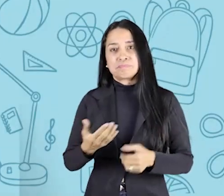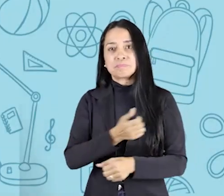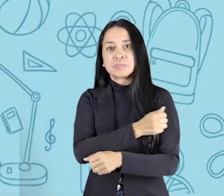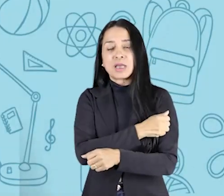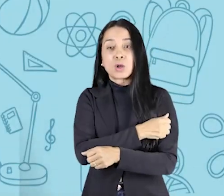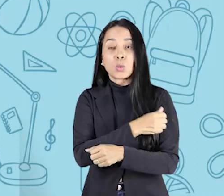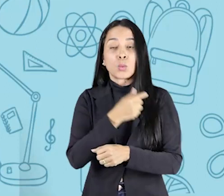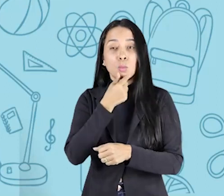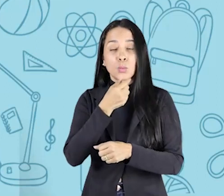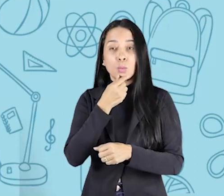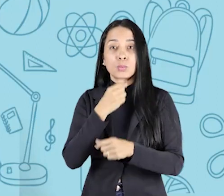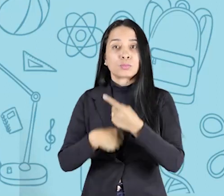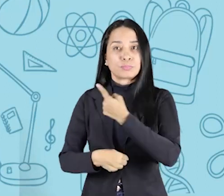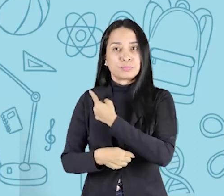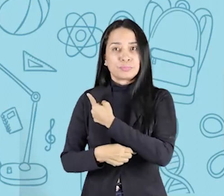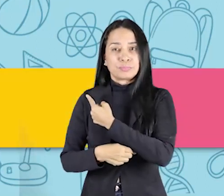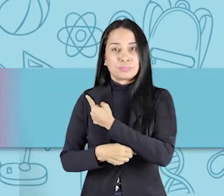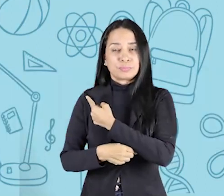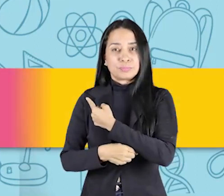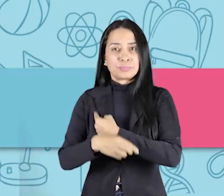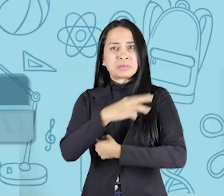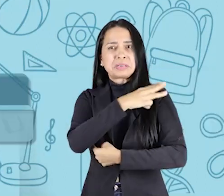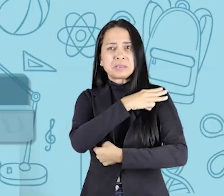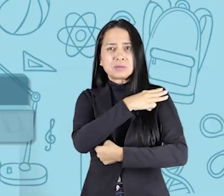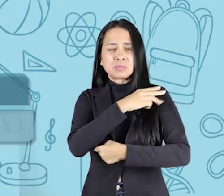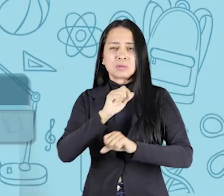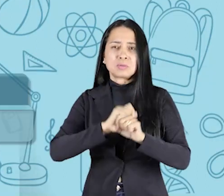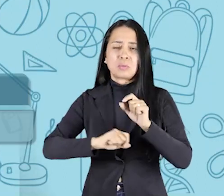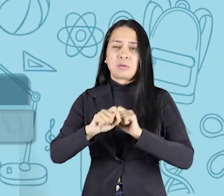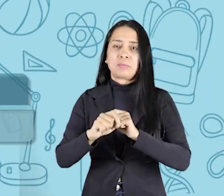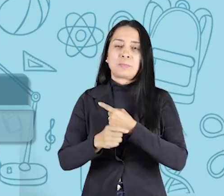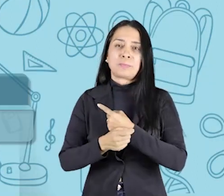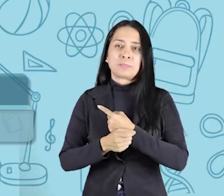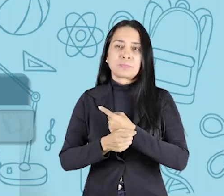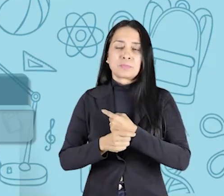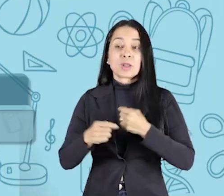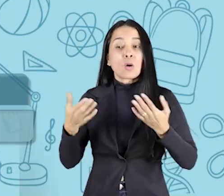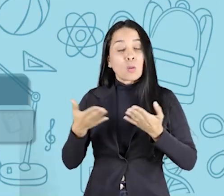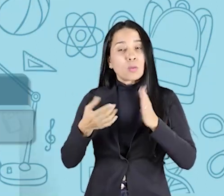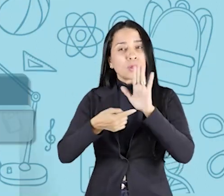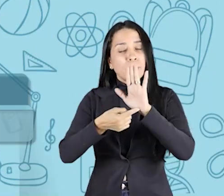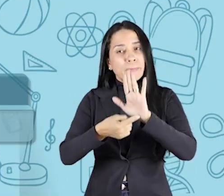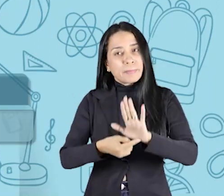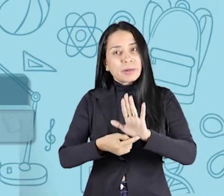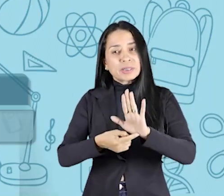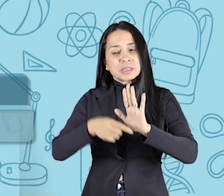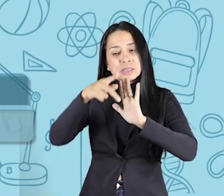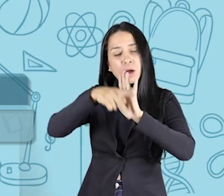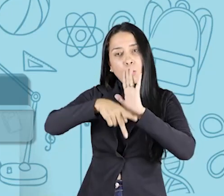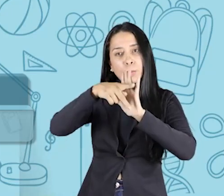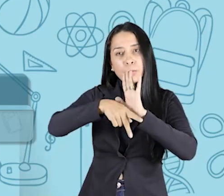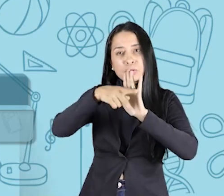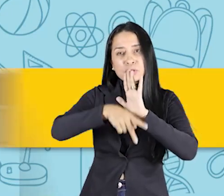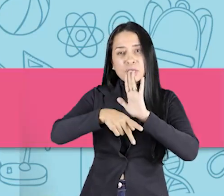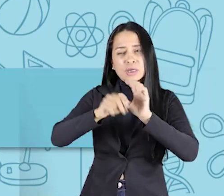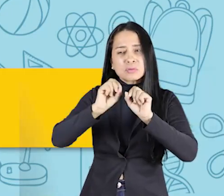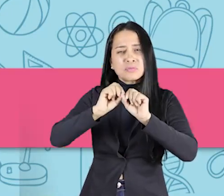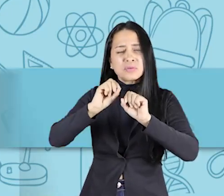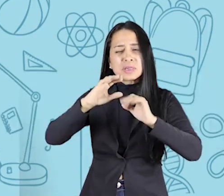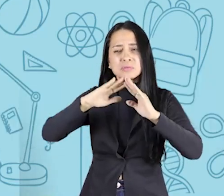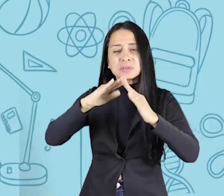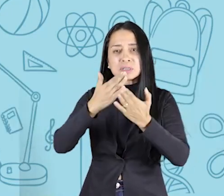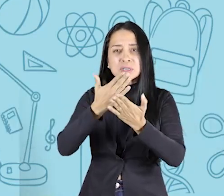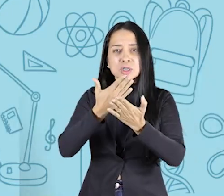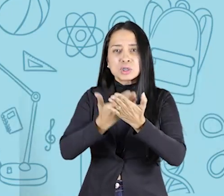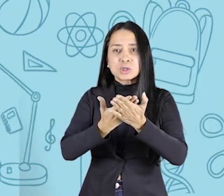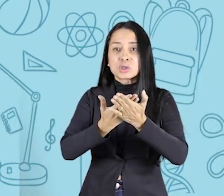Olá, eu sou Arthur Henrique, estudante do terceiro ano do ensino médio no Centro Educamar José Almeida Ramos. Hoje vim apresentar para vocês o nosso projeto realizado na escola pelo